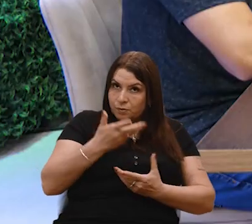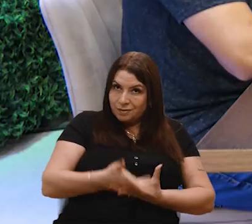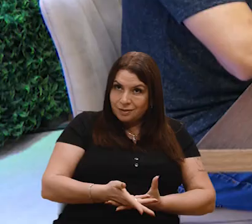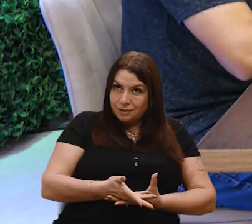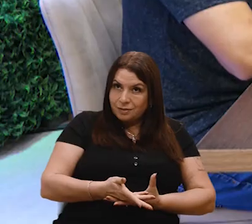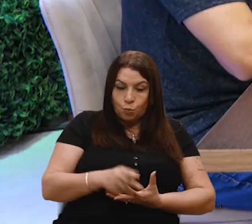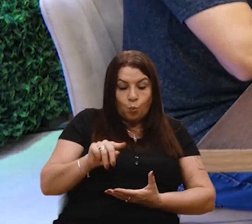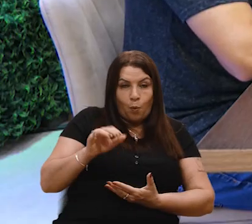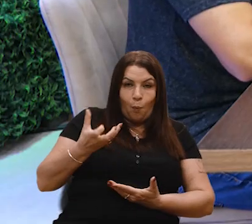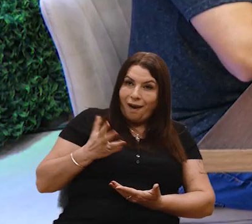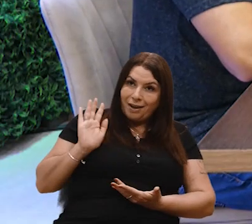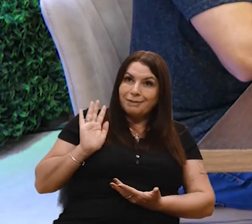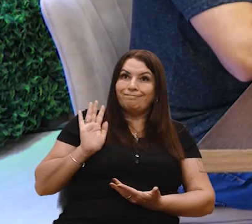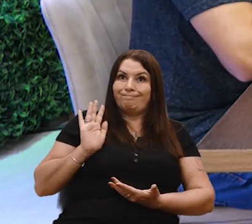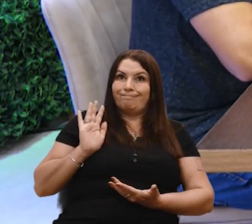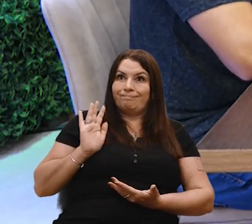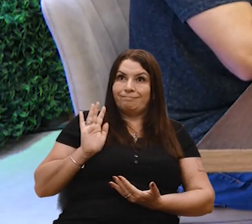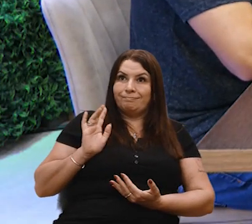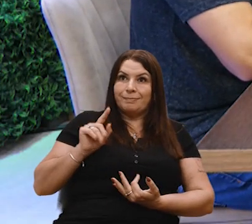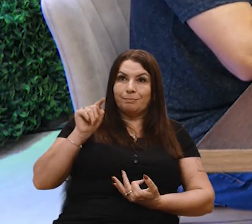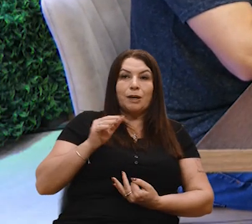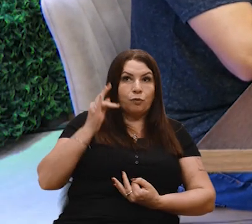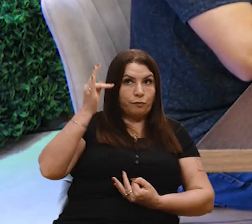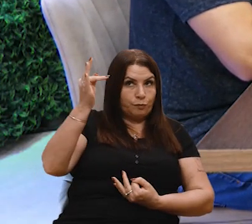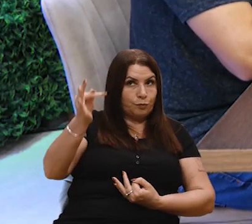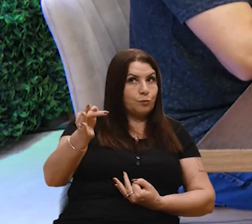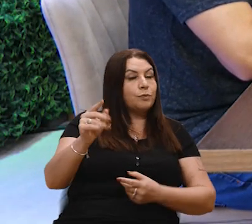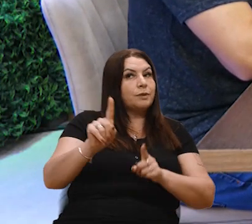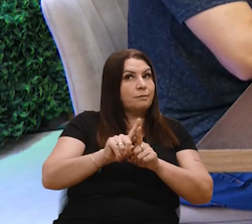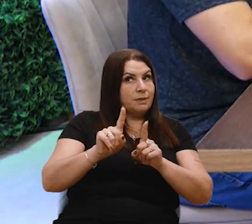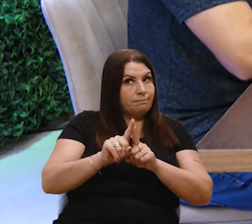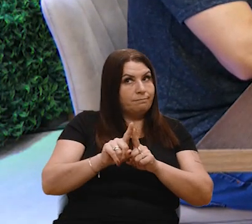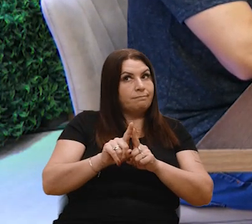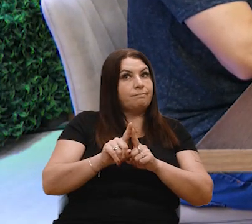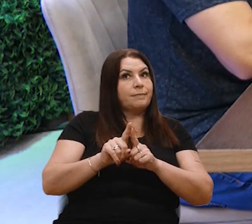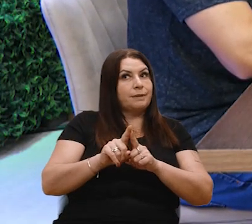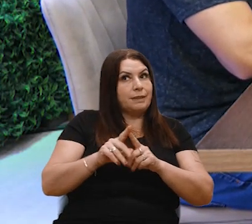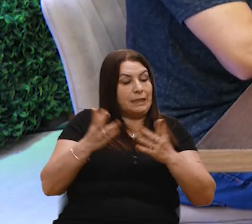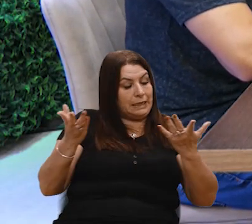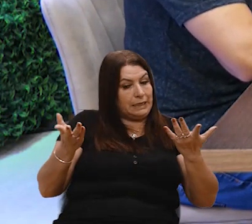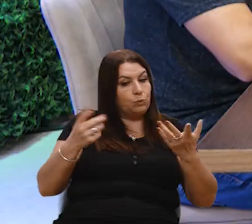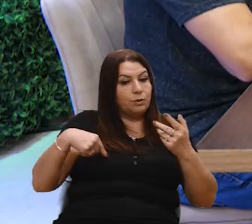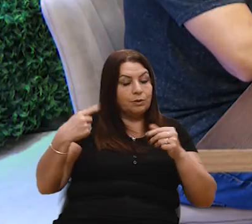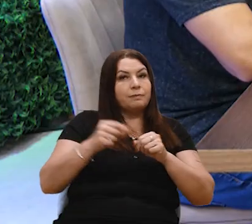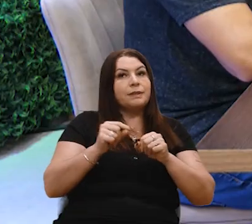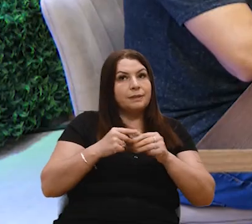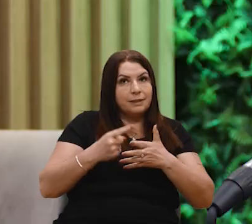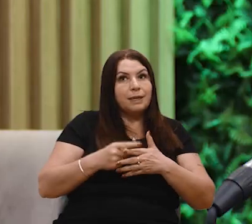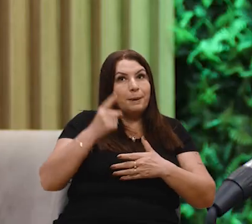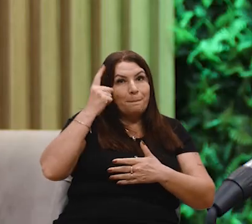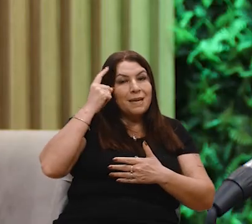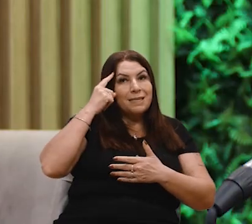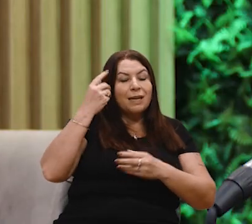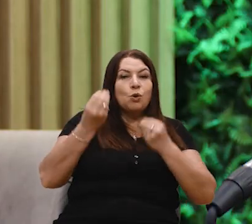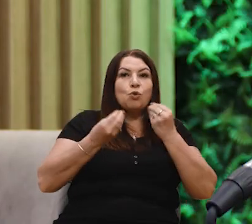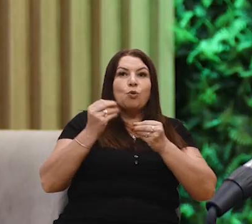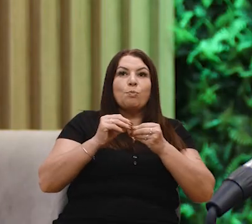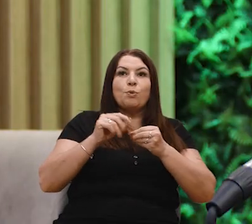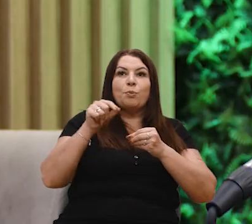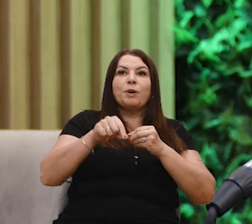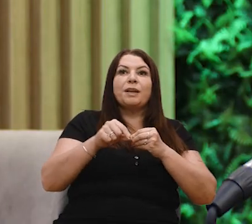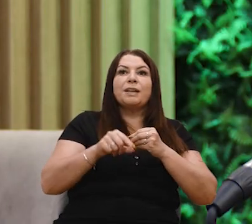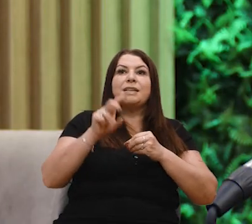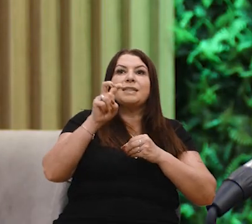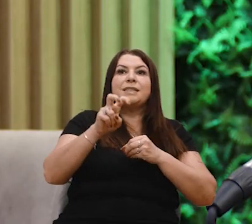que a pessoa não consegue? Ela não quer? Só que lá na frente a conta vem, né? Lá na frente vai vir a conta. Isso que a gente tem que pensar. E pensar